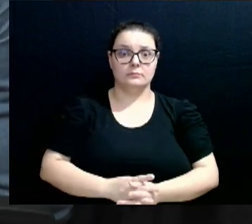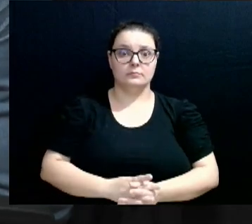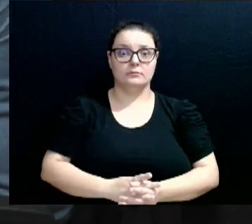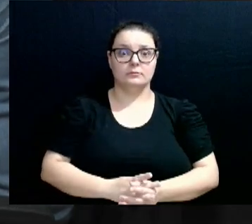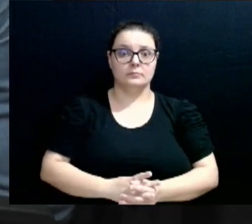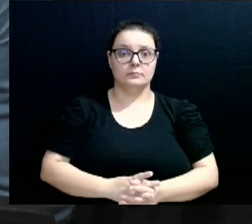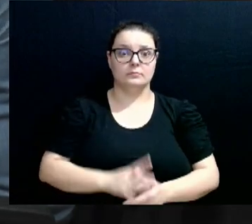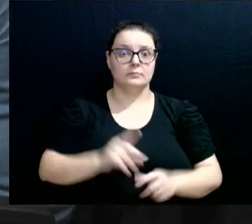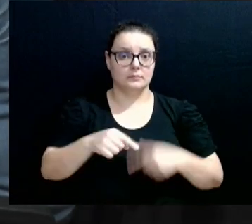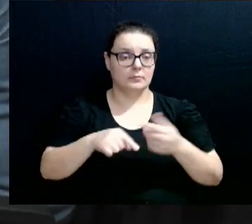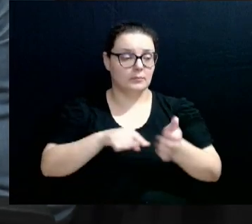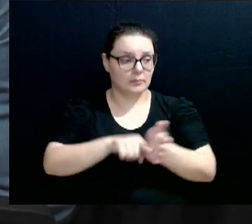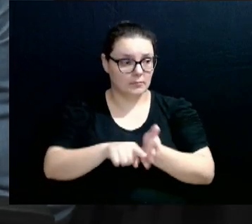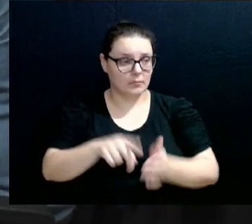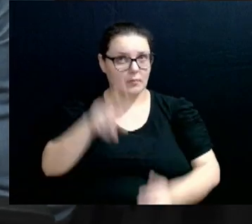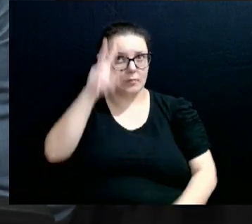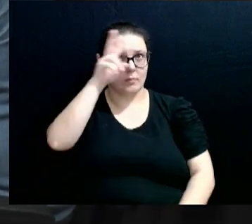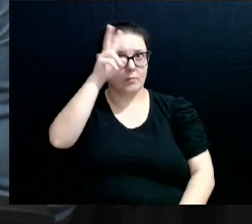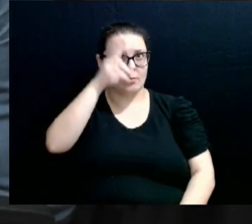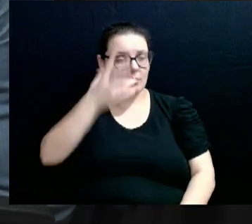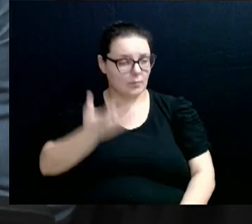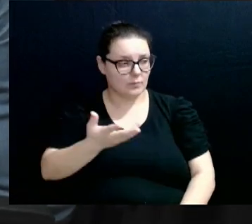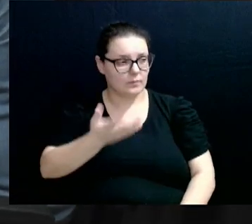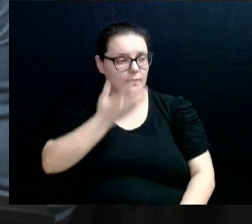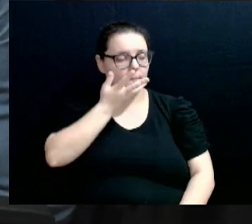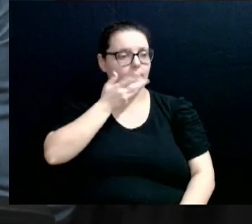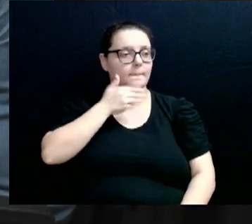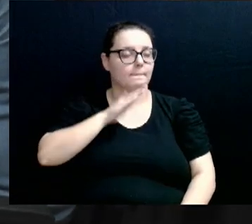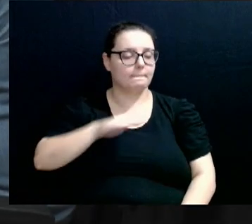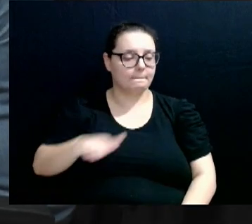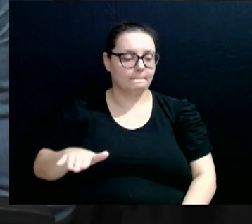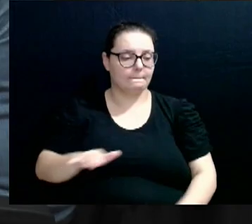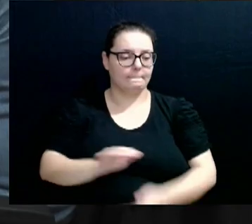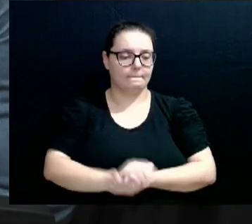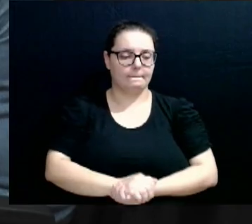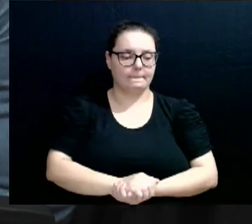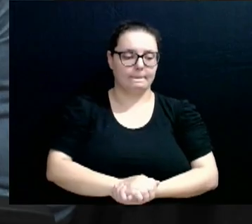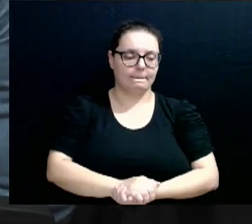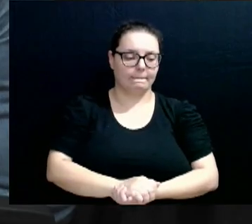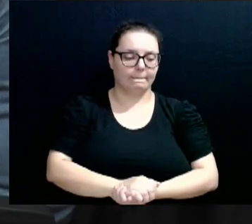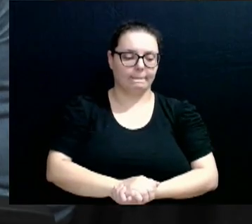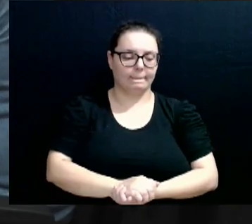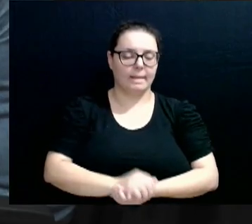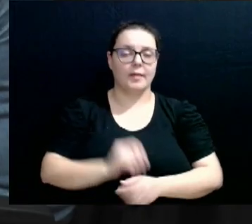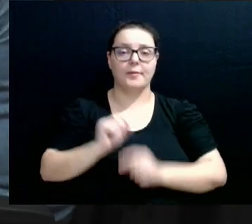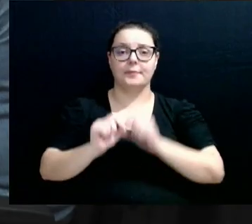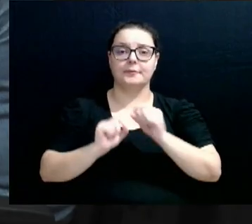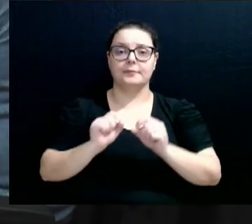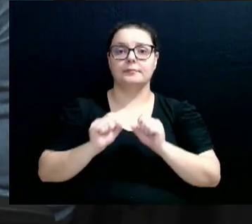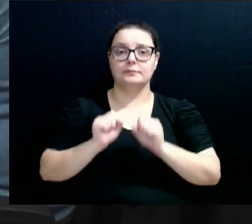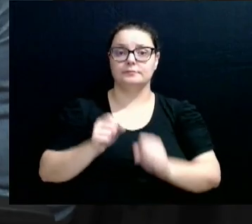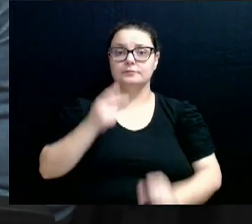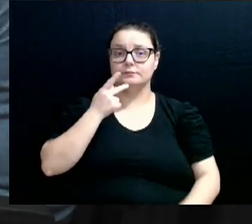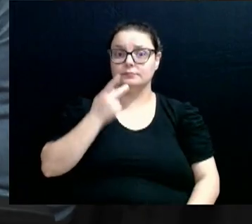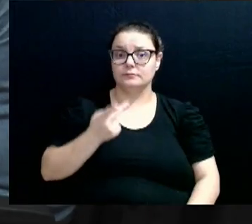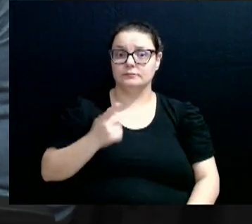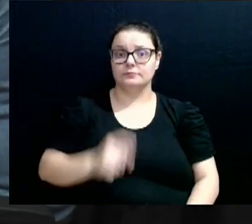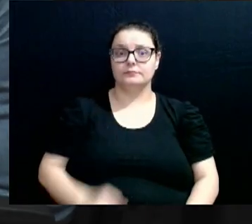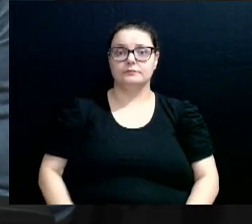Dessas lembranças da tua infância, o que você poderia mencionar, né, de fatos